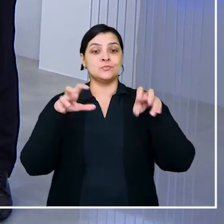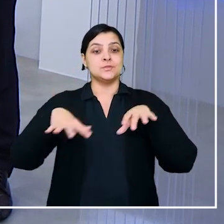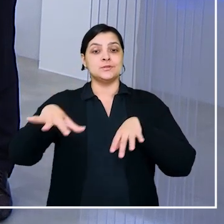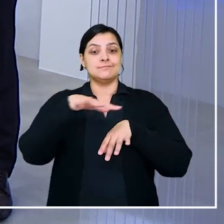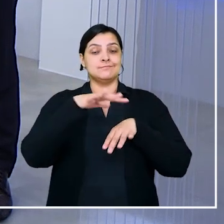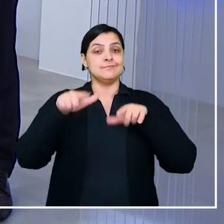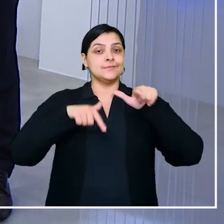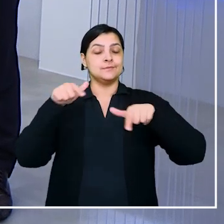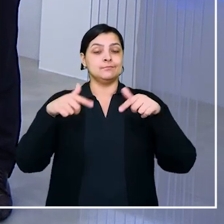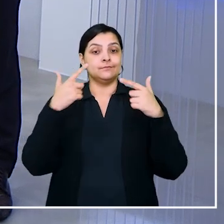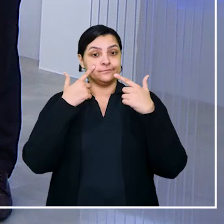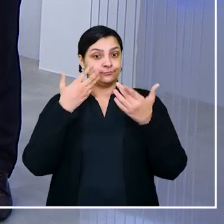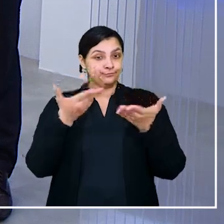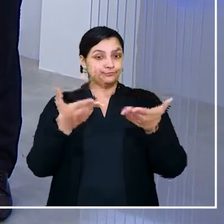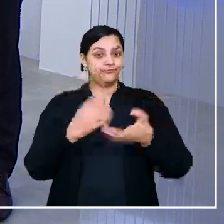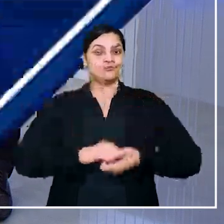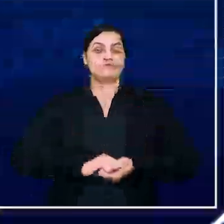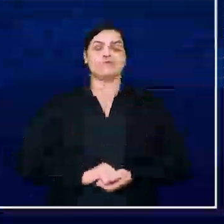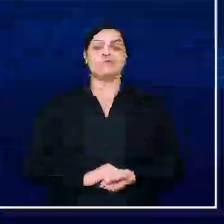nos destaques da edição de hoje.